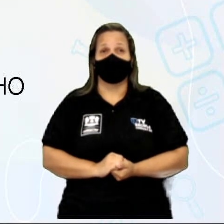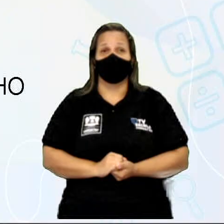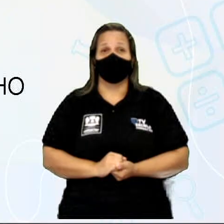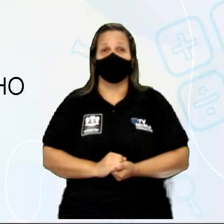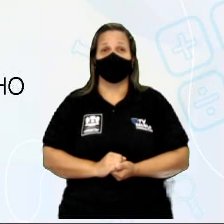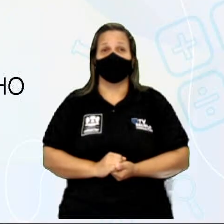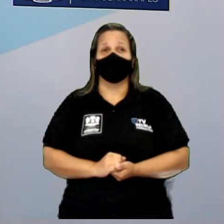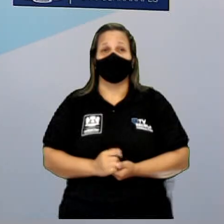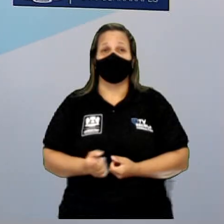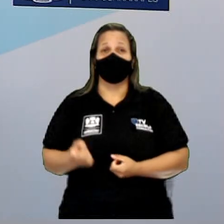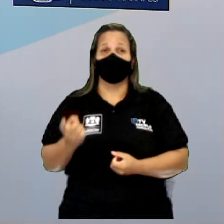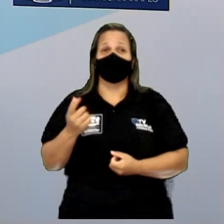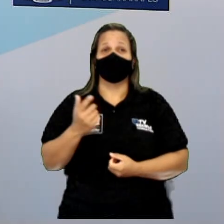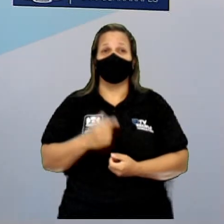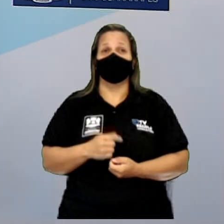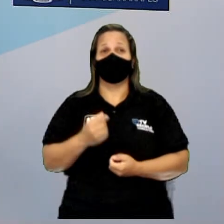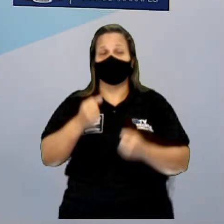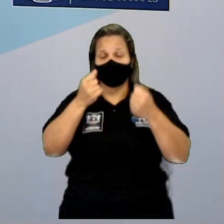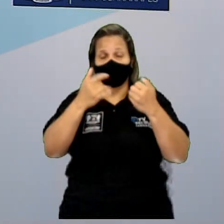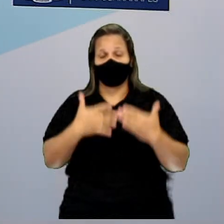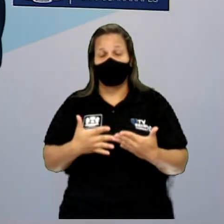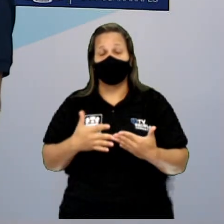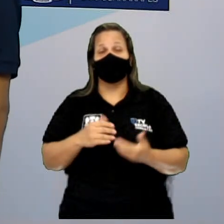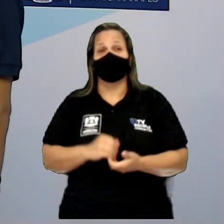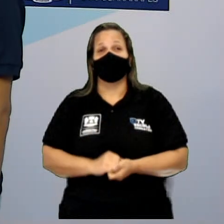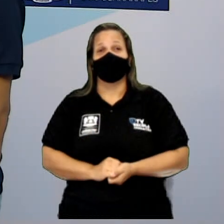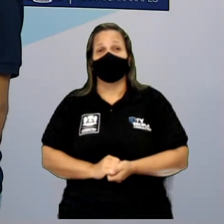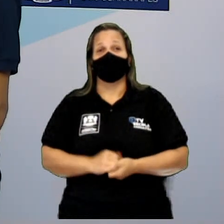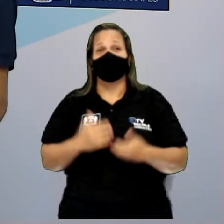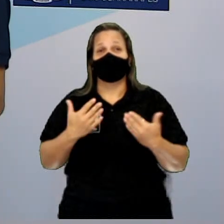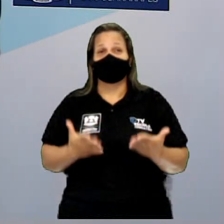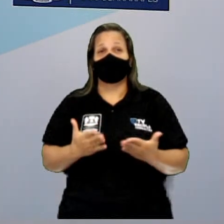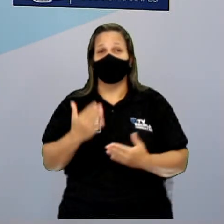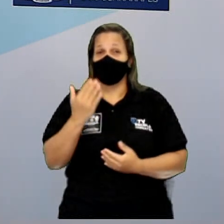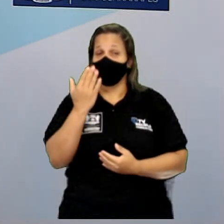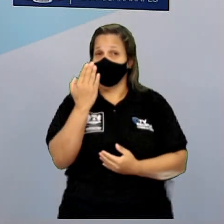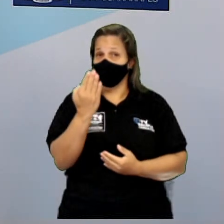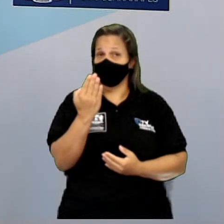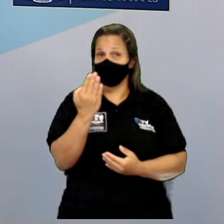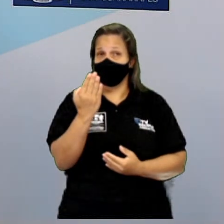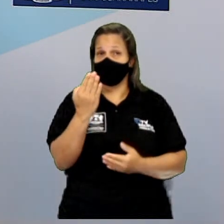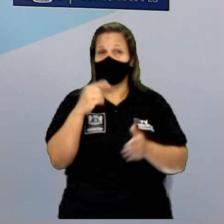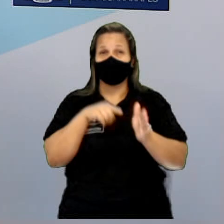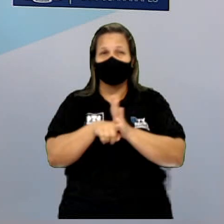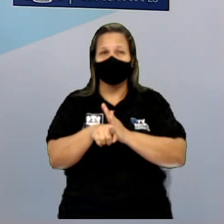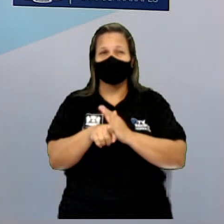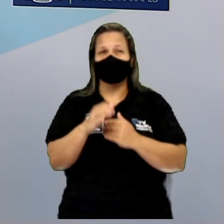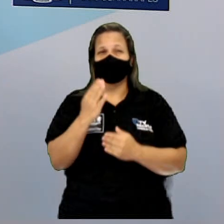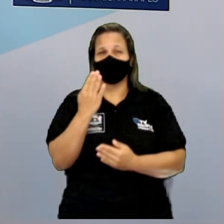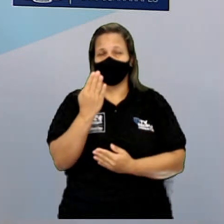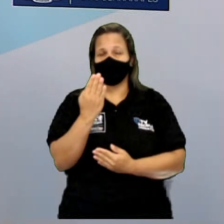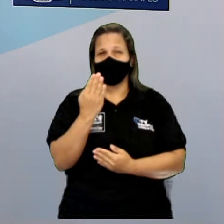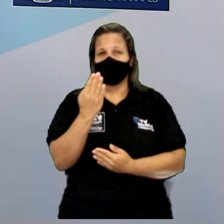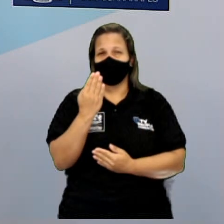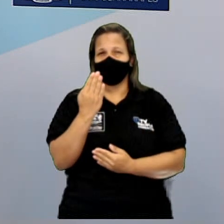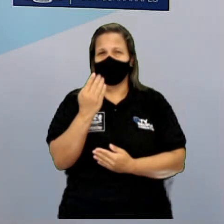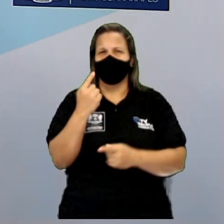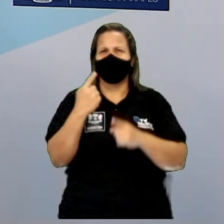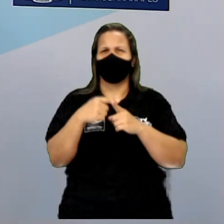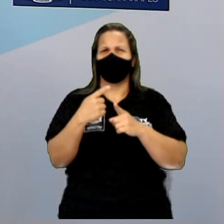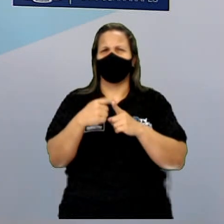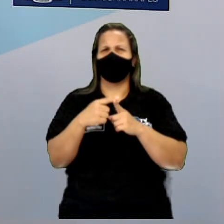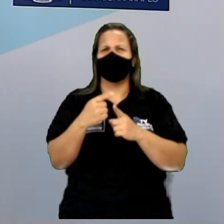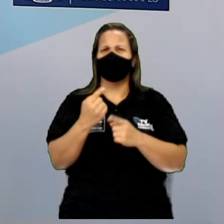cá, falando em espelho, a gente tem um tipo de espelho que é o espelho plano e existe uma pergunta interessante. Por que a imagem no espelho